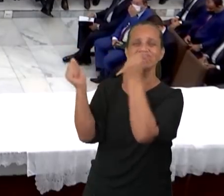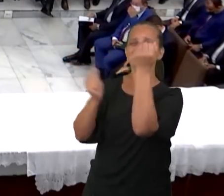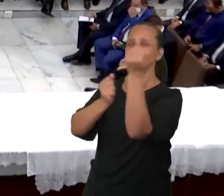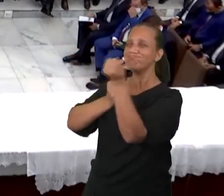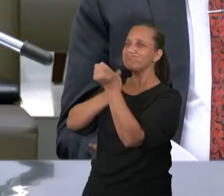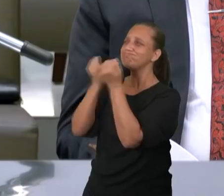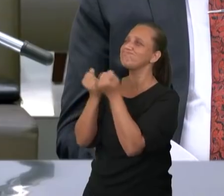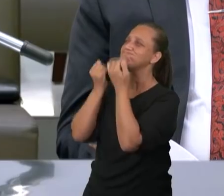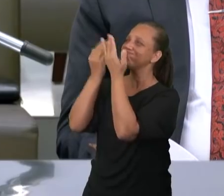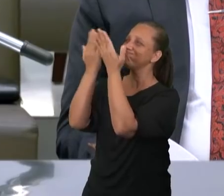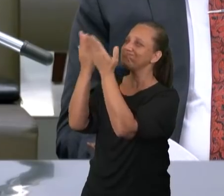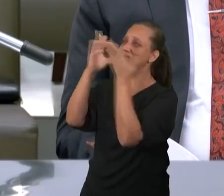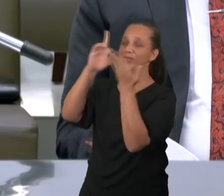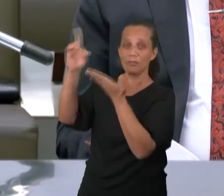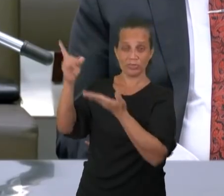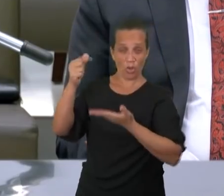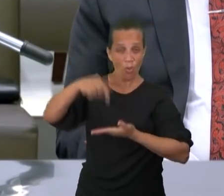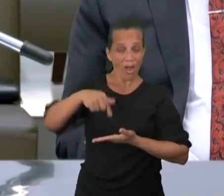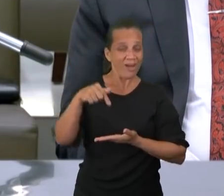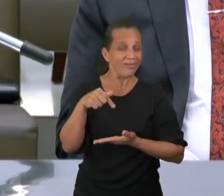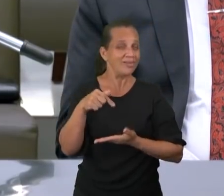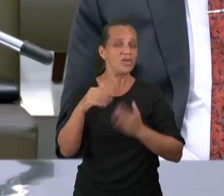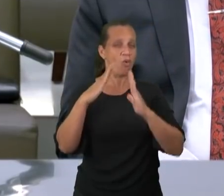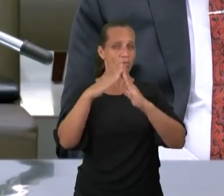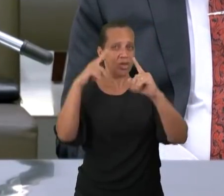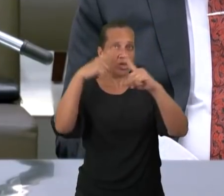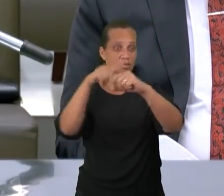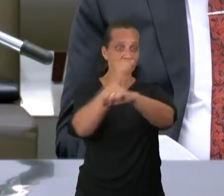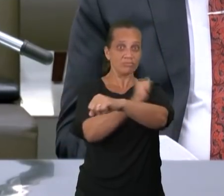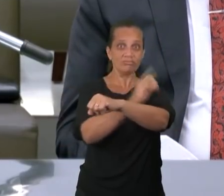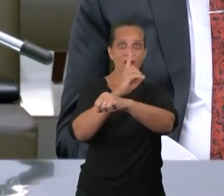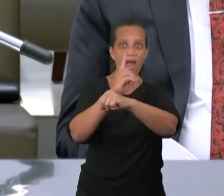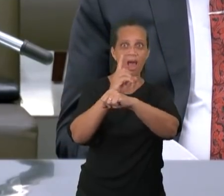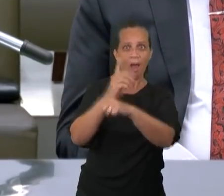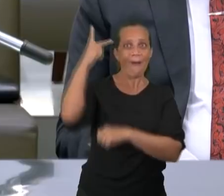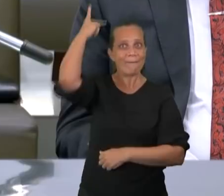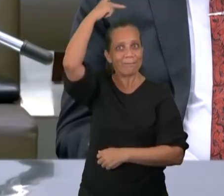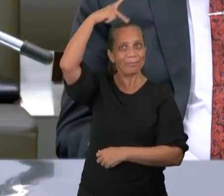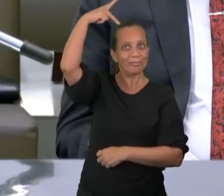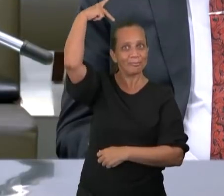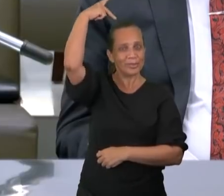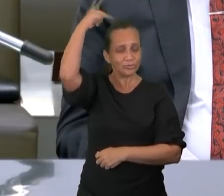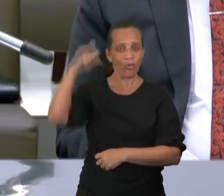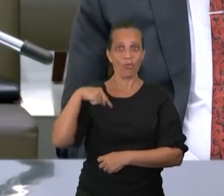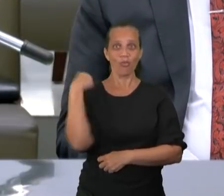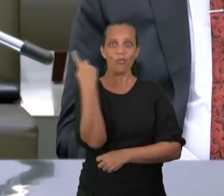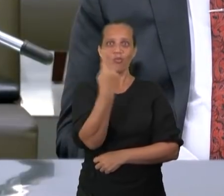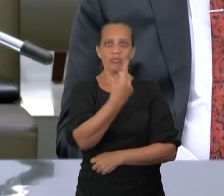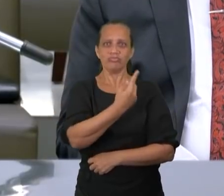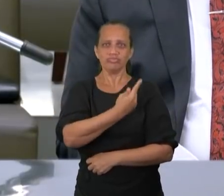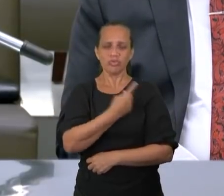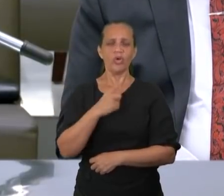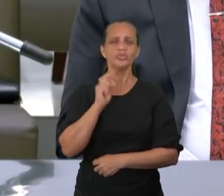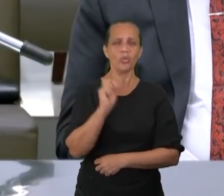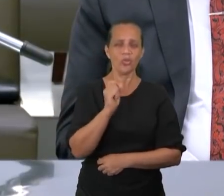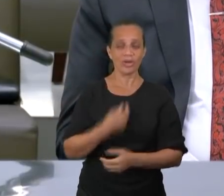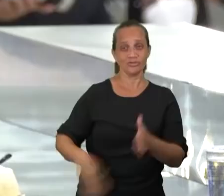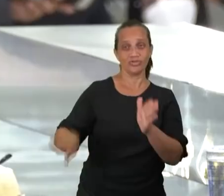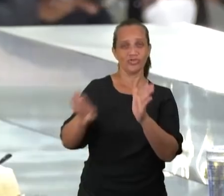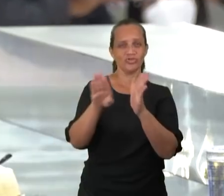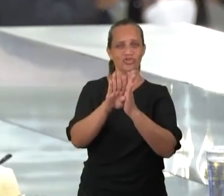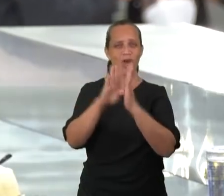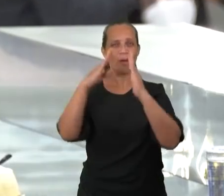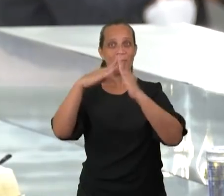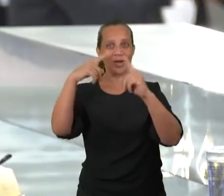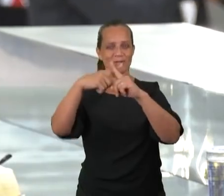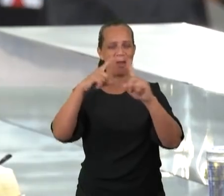irmão. Assembleia de Deus é uma igreja pentecostal. Crente assembleando é crente que vem para a igreja. Pode vir até bonitinho,